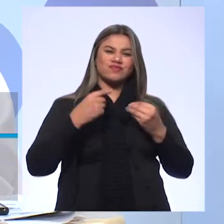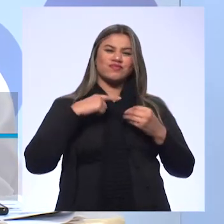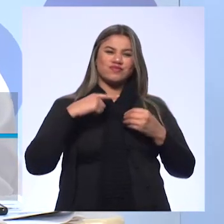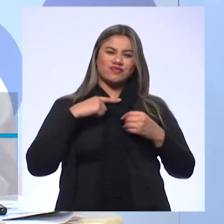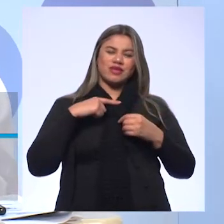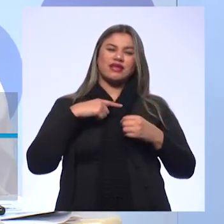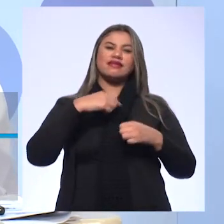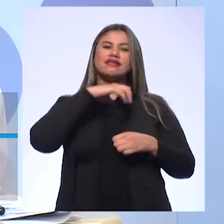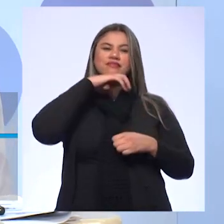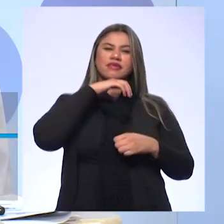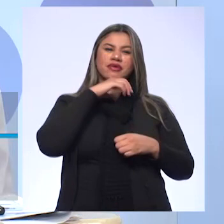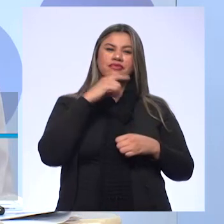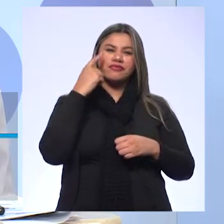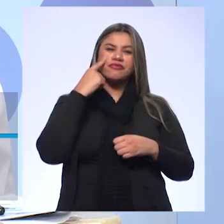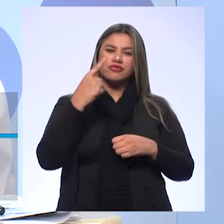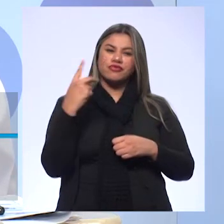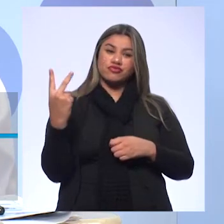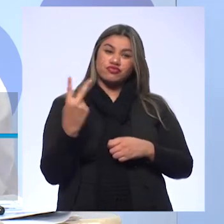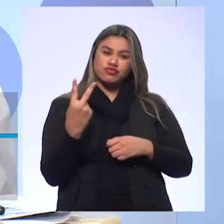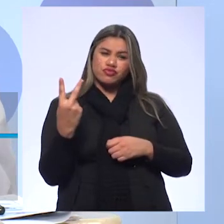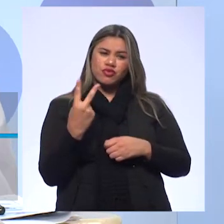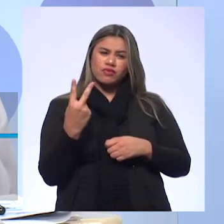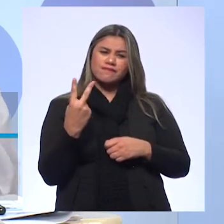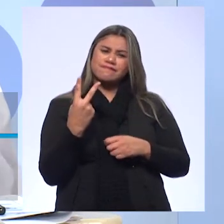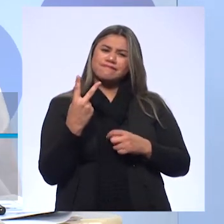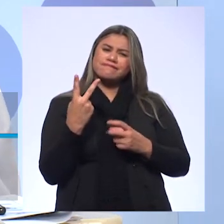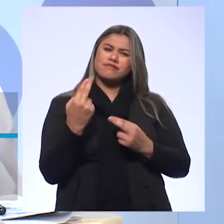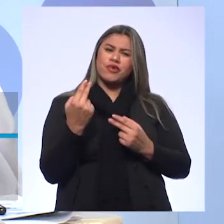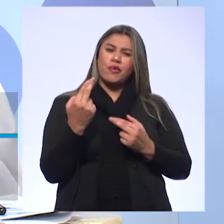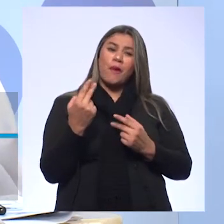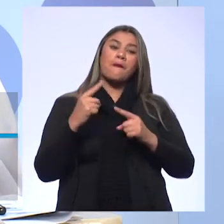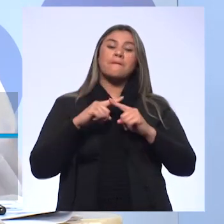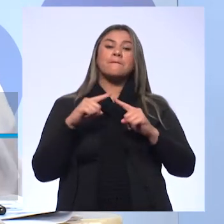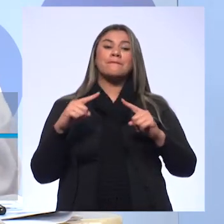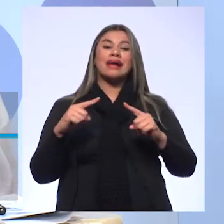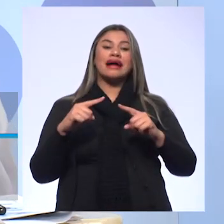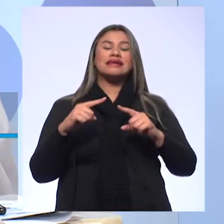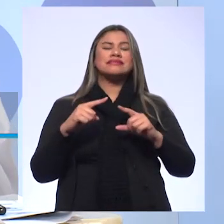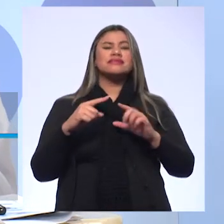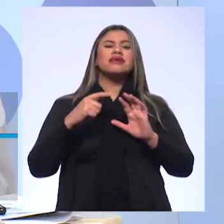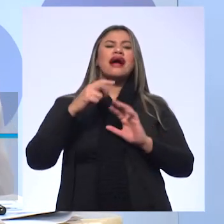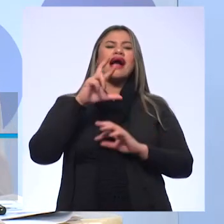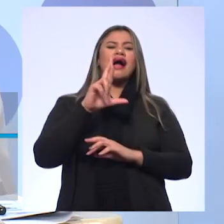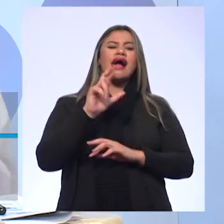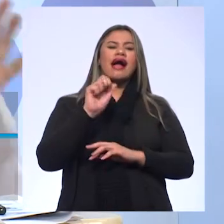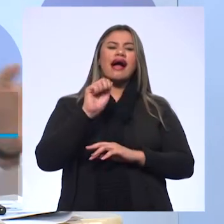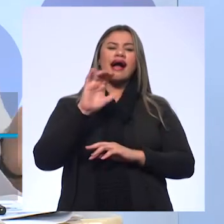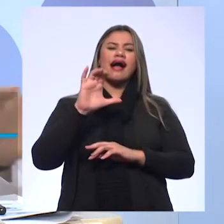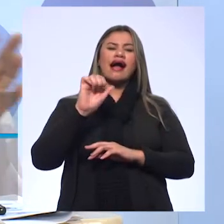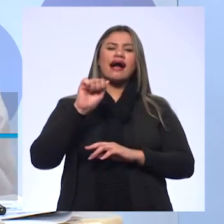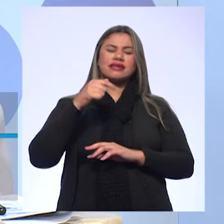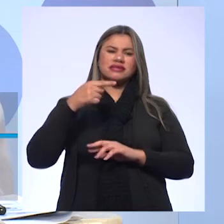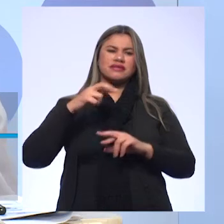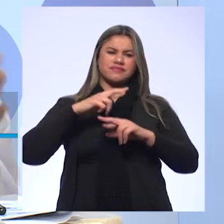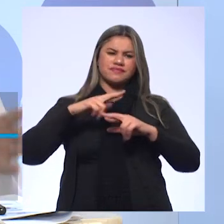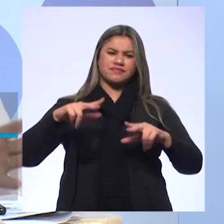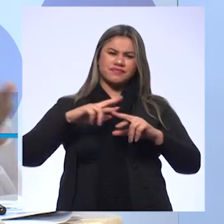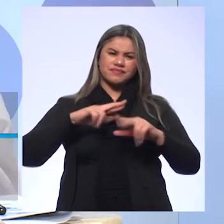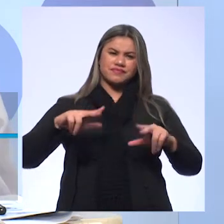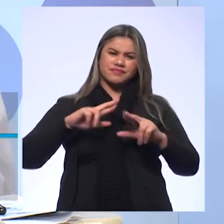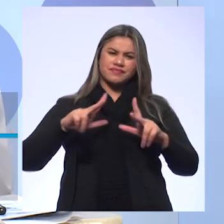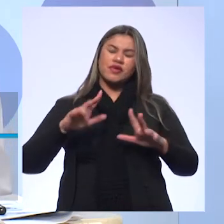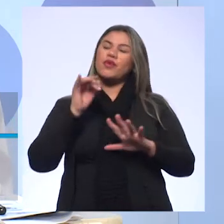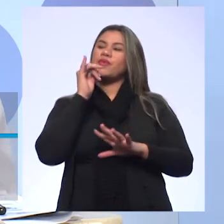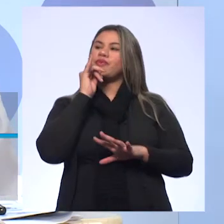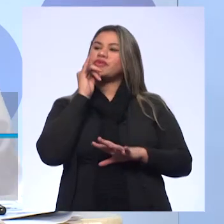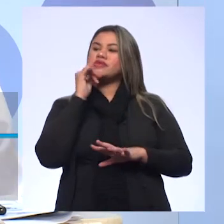que apareceram ali são da mesma espécie, né? Entretanto, eles são de raças diferentes. O que isso significa? Se a gente cruzar os dois e um for fêmea e outro macho,